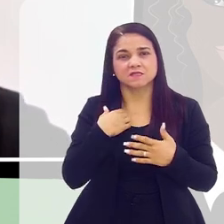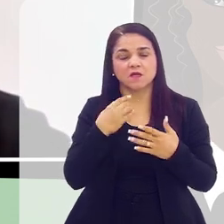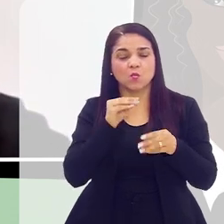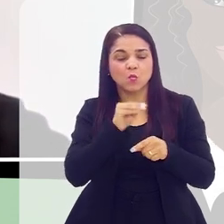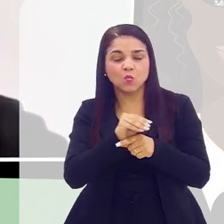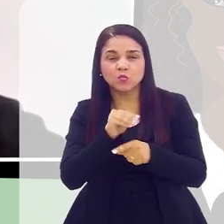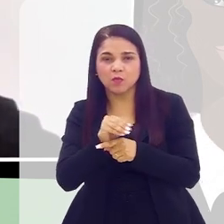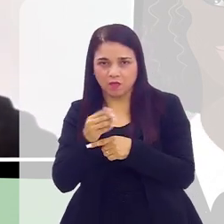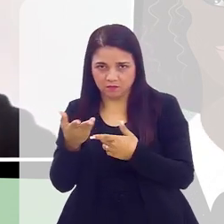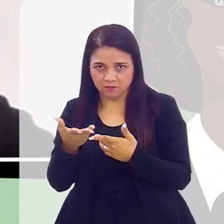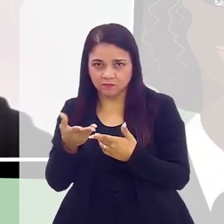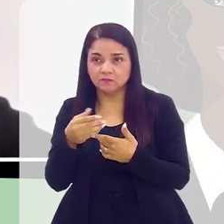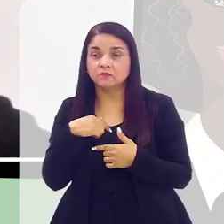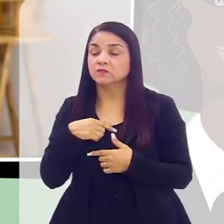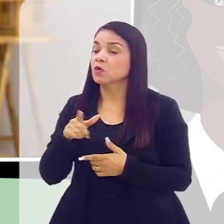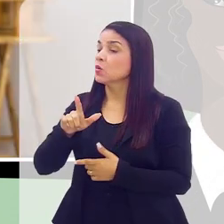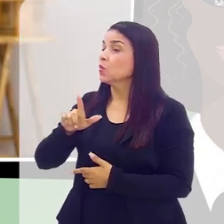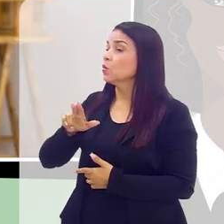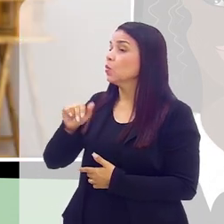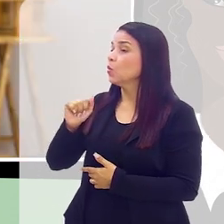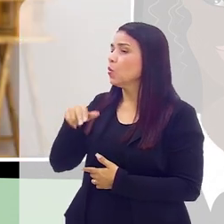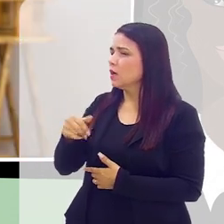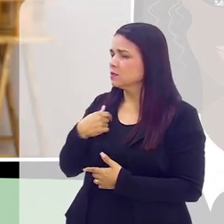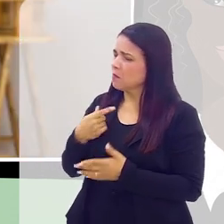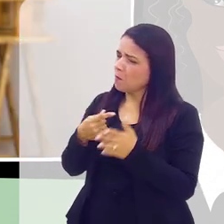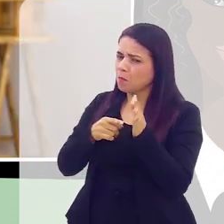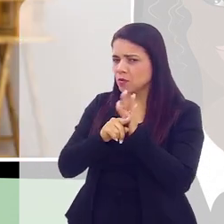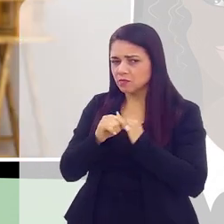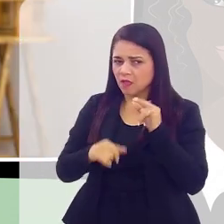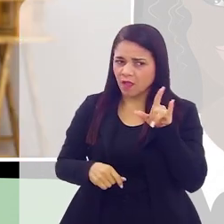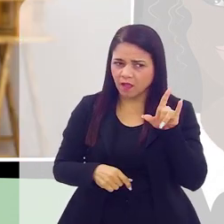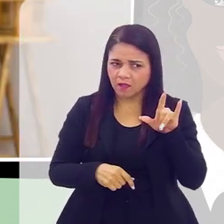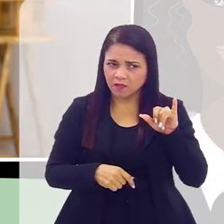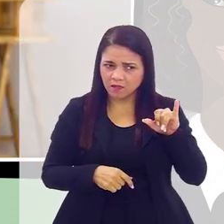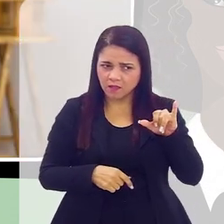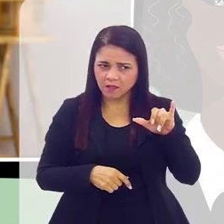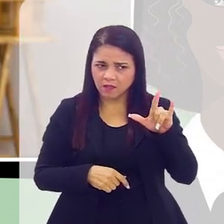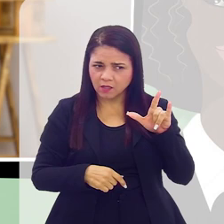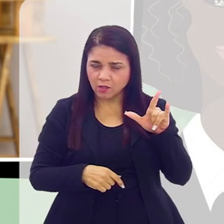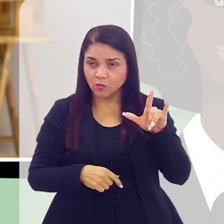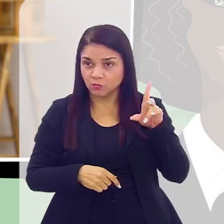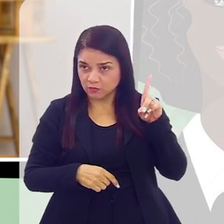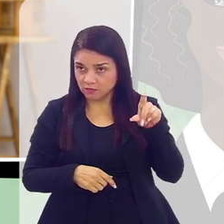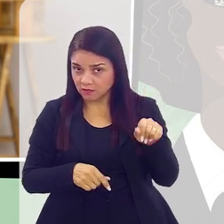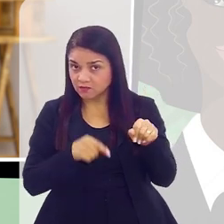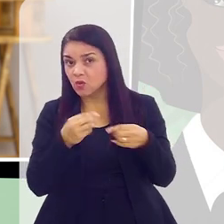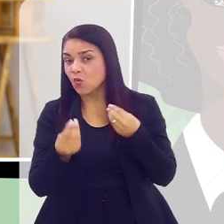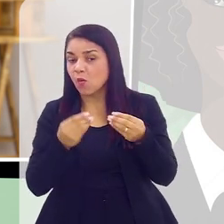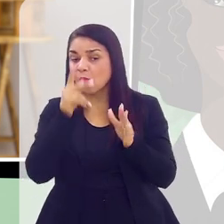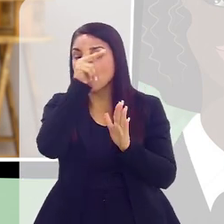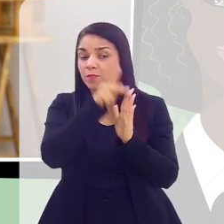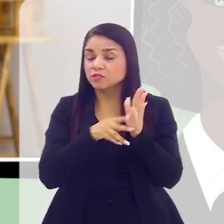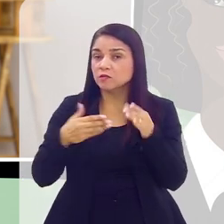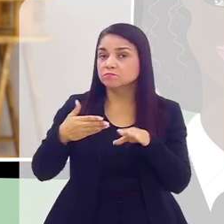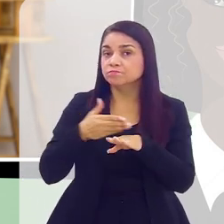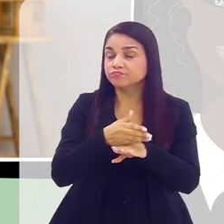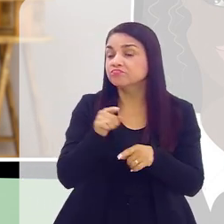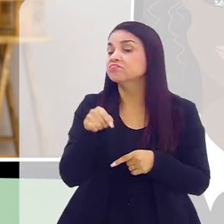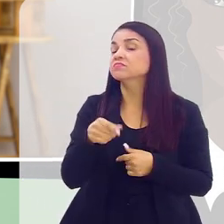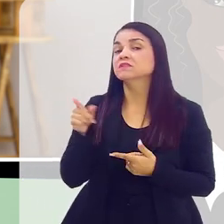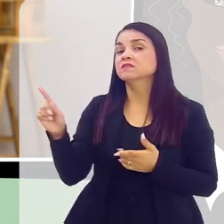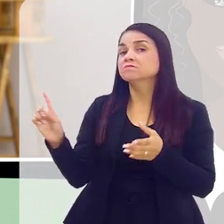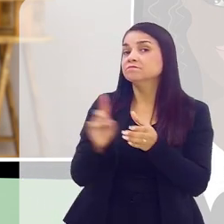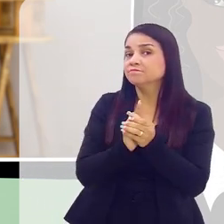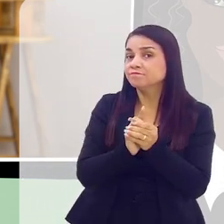cuidado com ele, né? Luana, eu perguntei para a Hilda como que ela chegou no projeto, como que ela teve acesso. Ela é moradora.